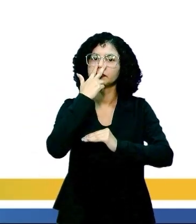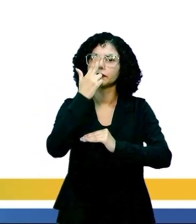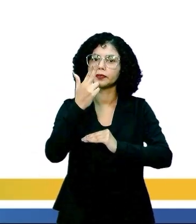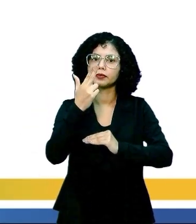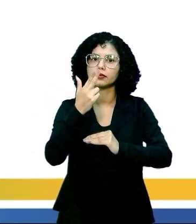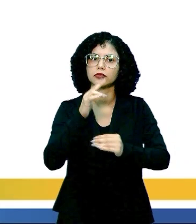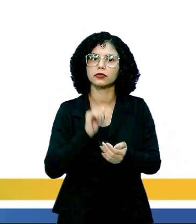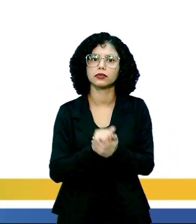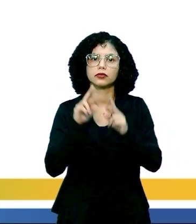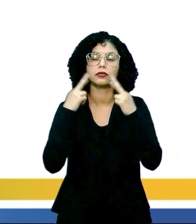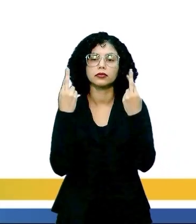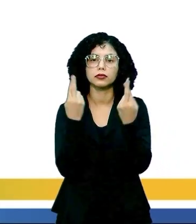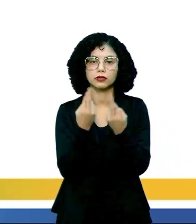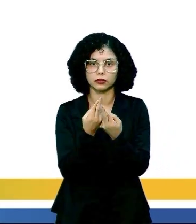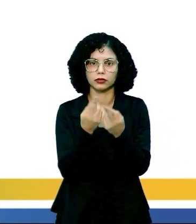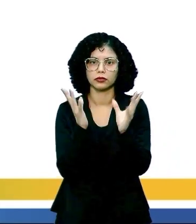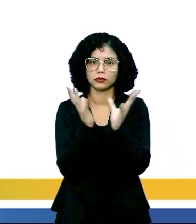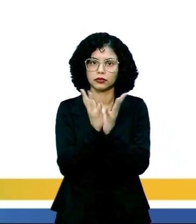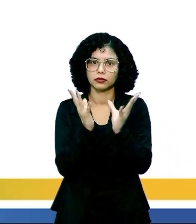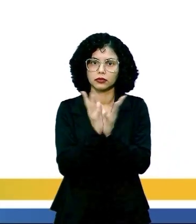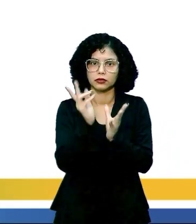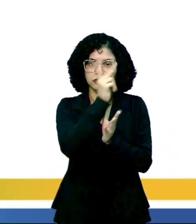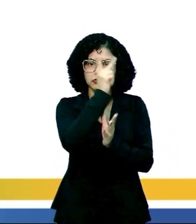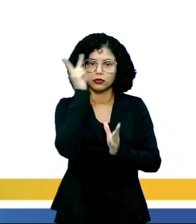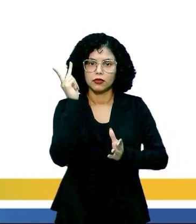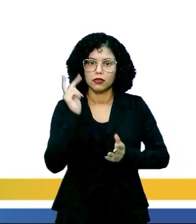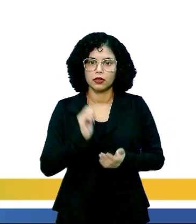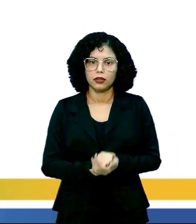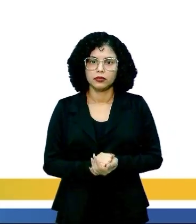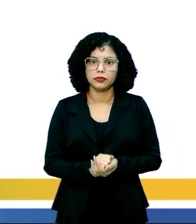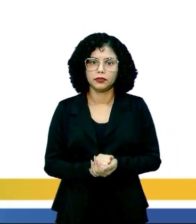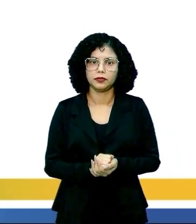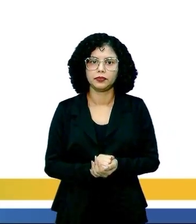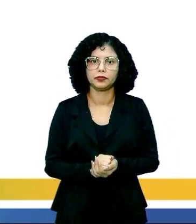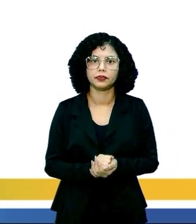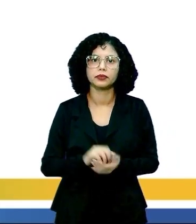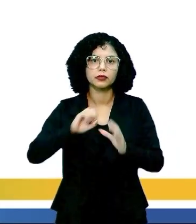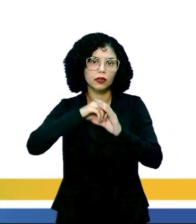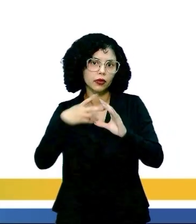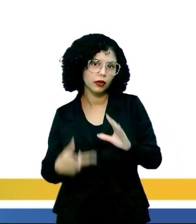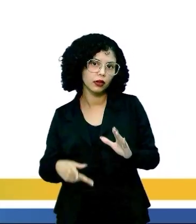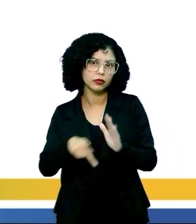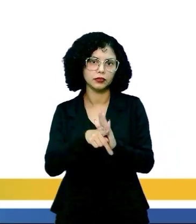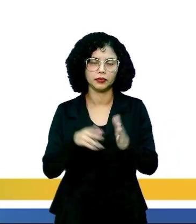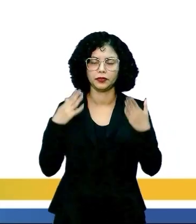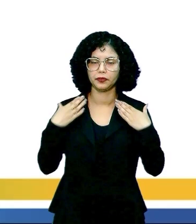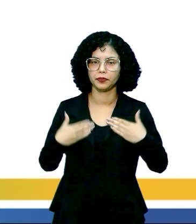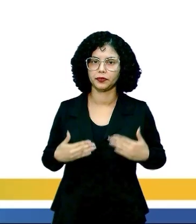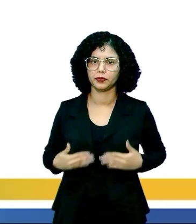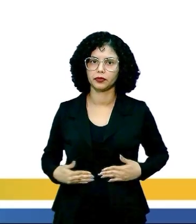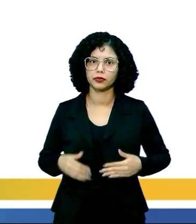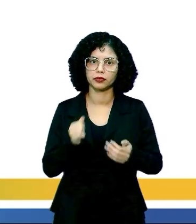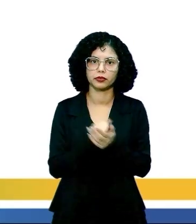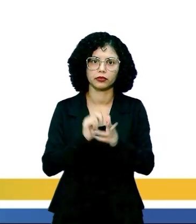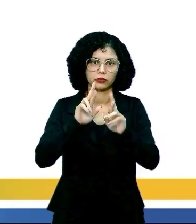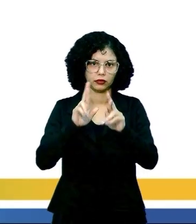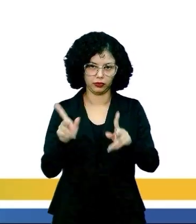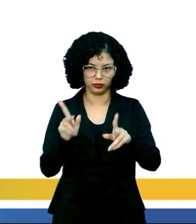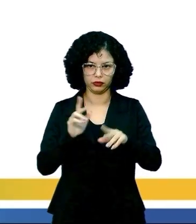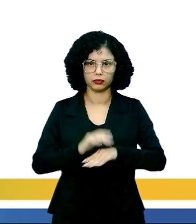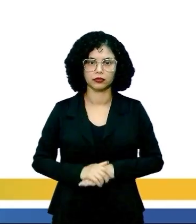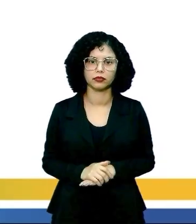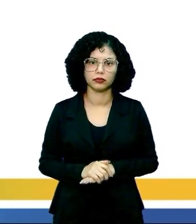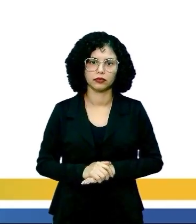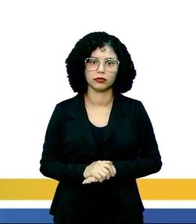aparece uma reunião, um agrupamento de pessoas com características físicas completamente distintas,